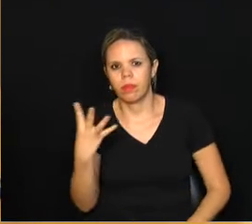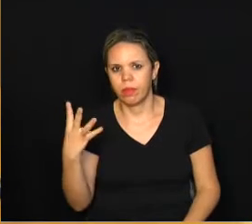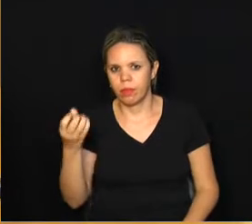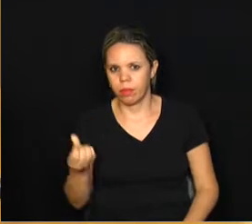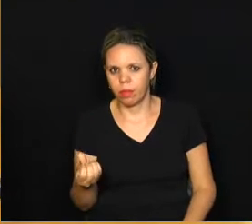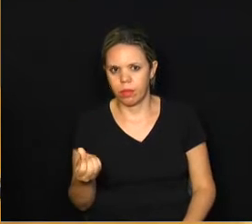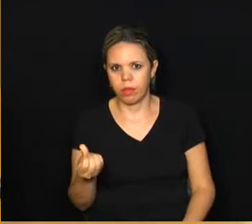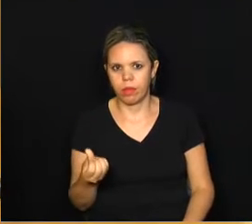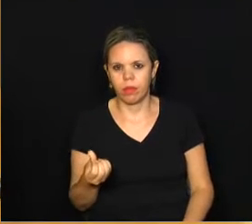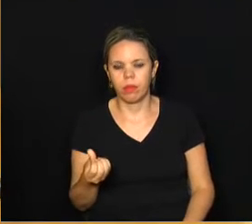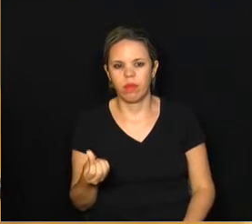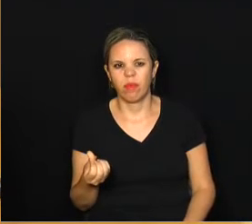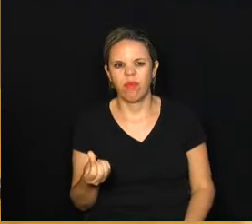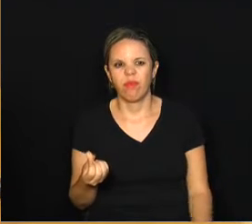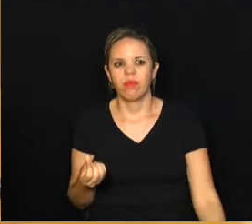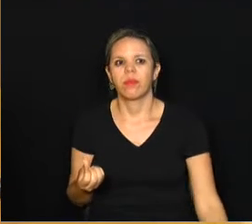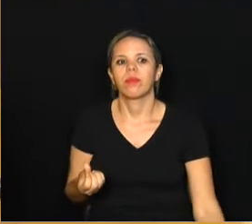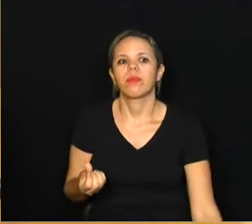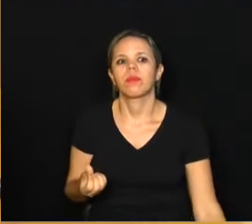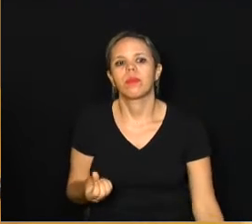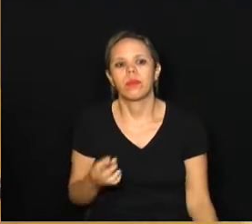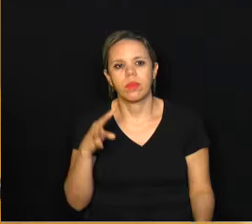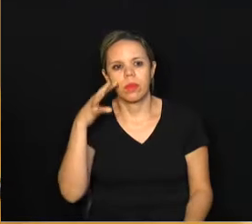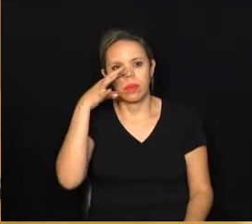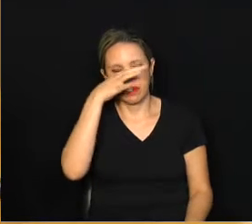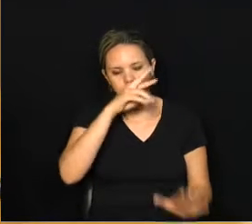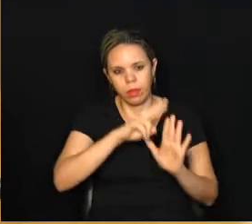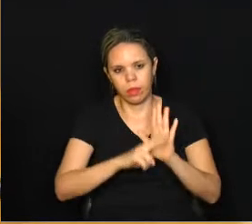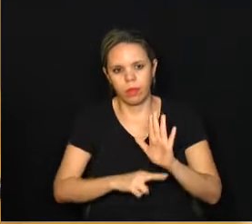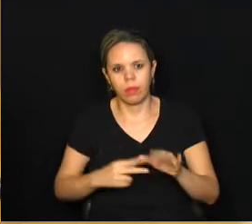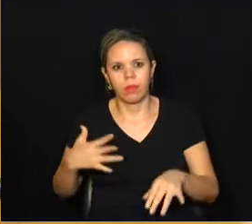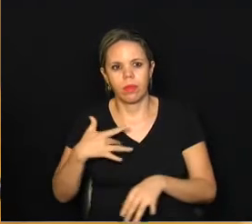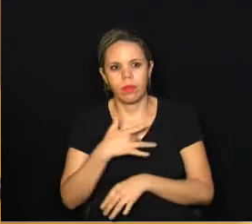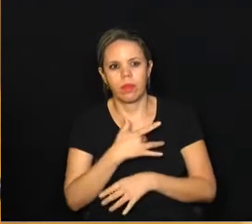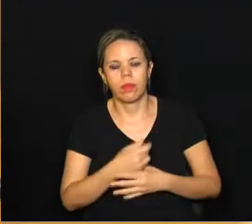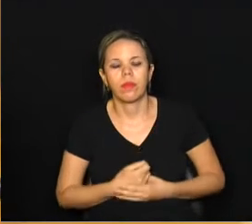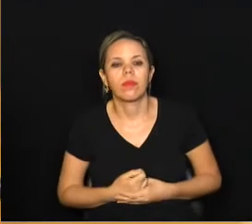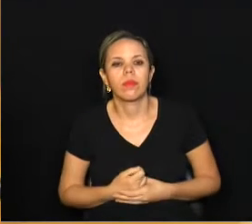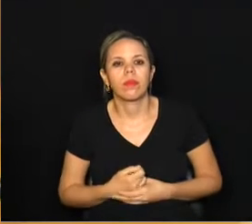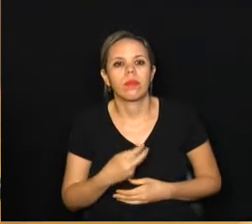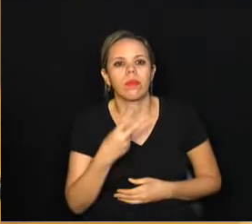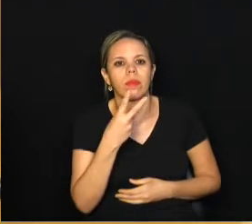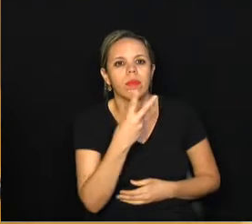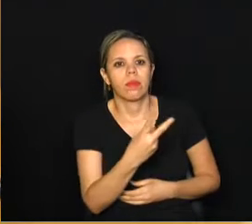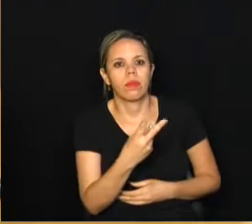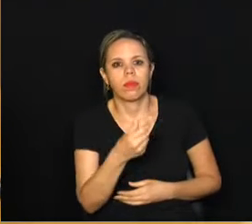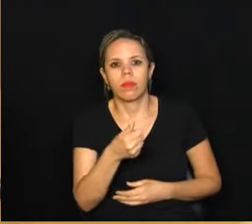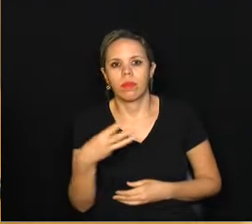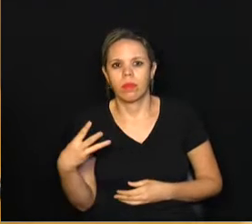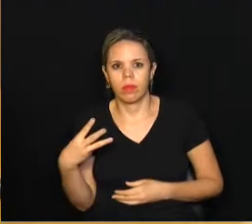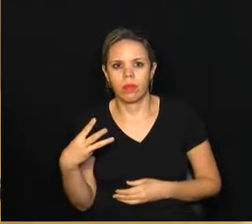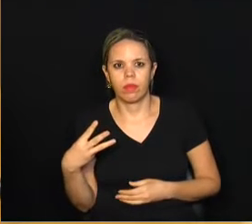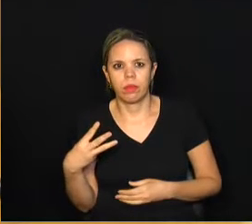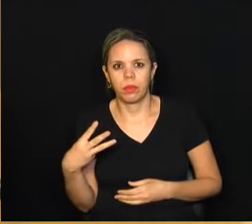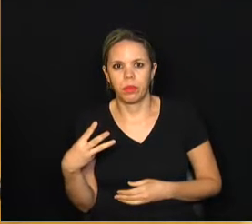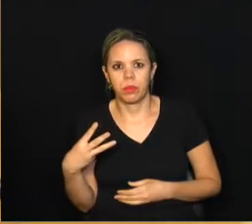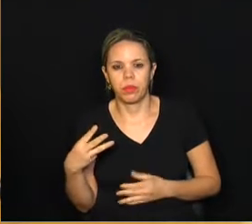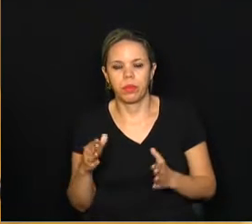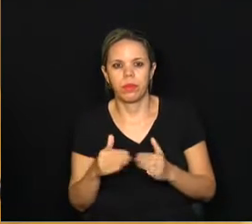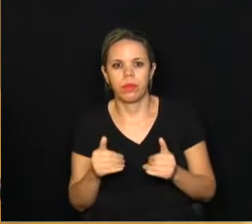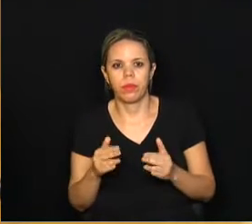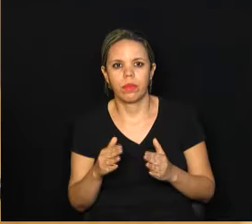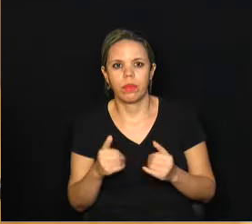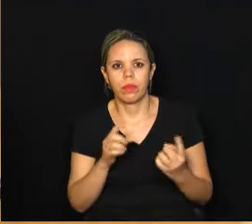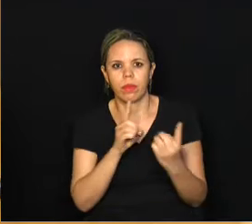446 acionamentos por descumprimento de medida sanitária e 213 solicitações